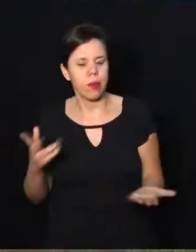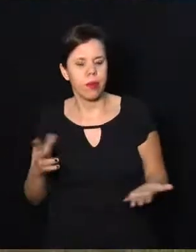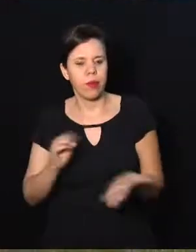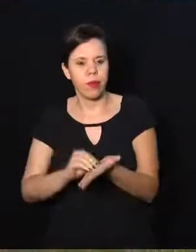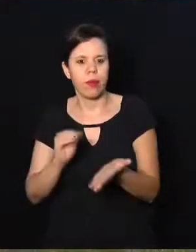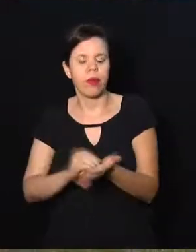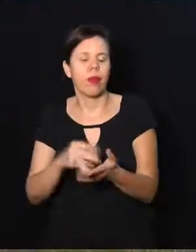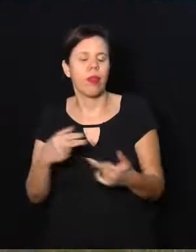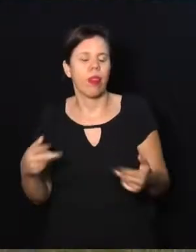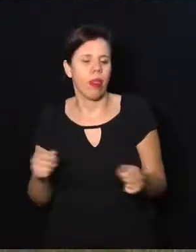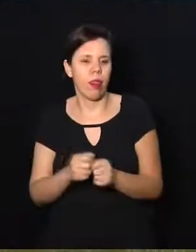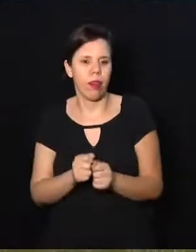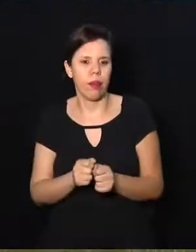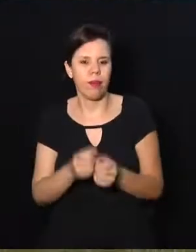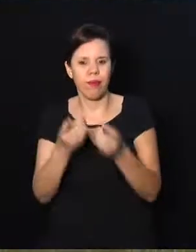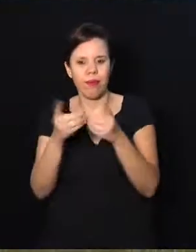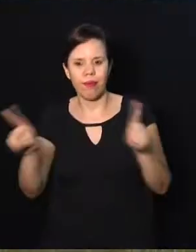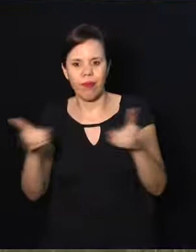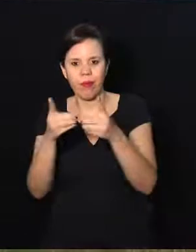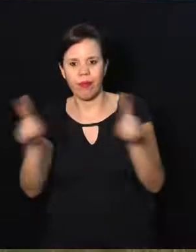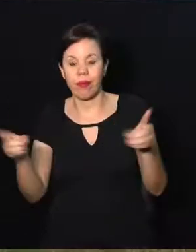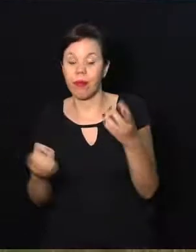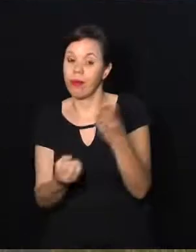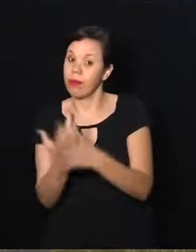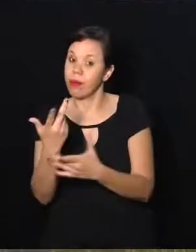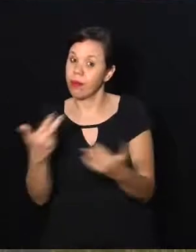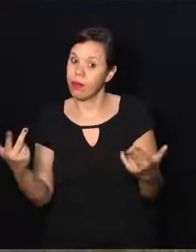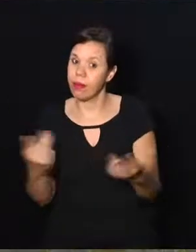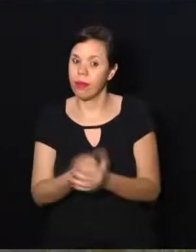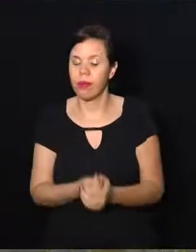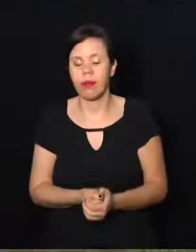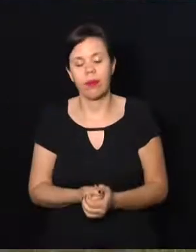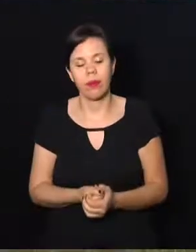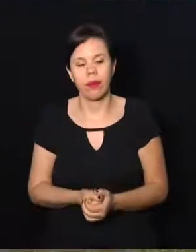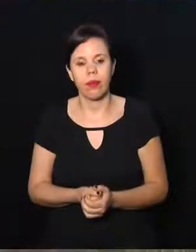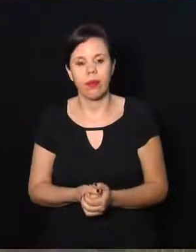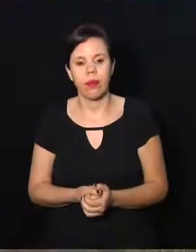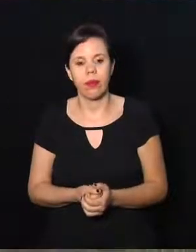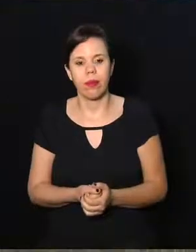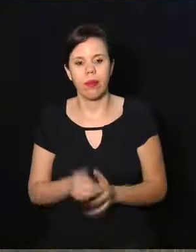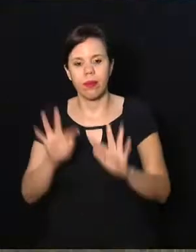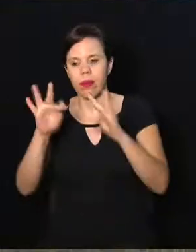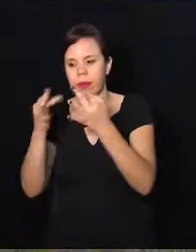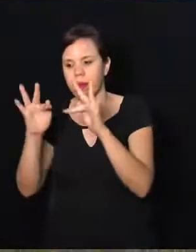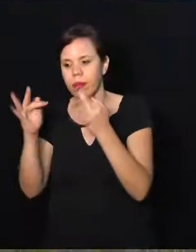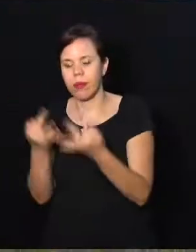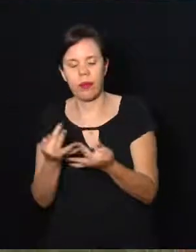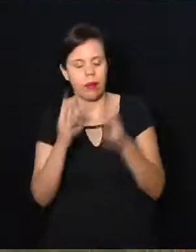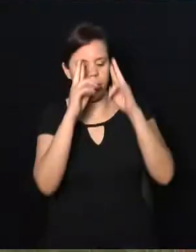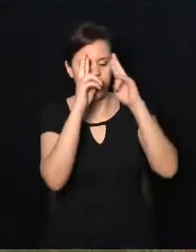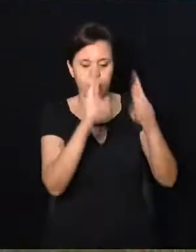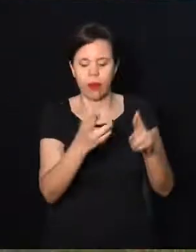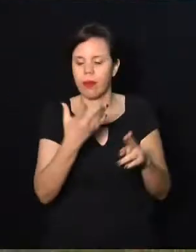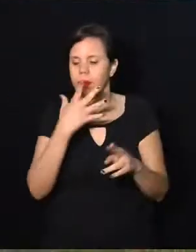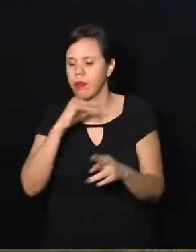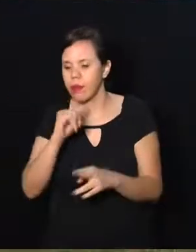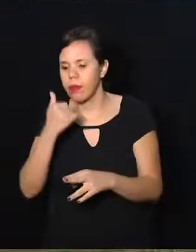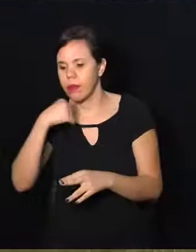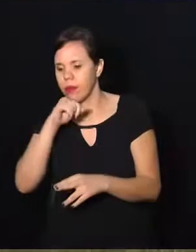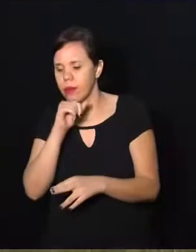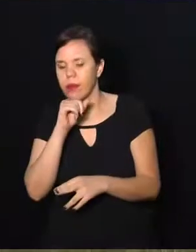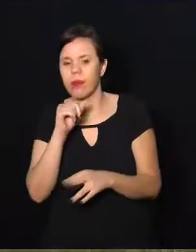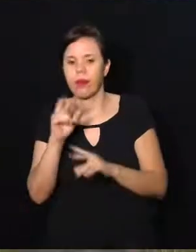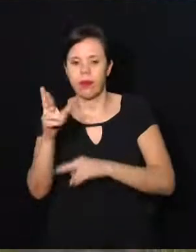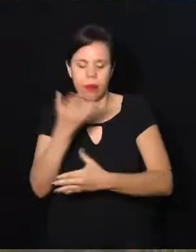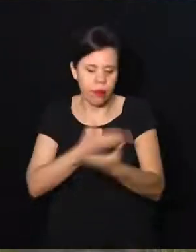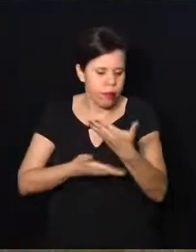aí muitos divórcios acontecendo, alguma coisa está acontecendo. Nós vemos pais que não respeitam filhos, filhos que não respeitam o pai.